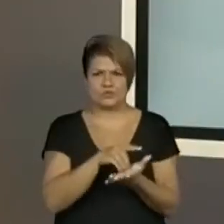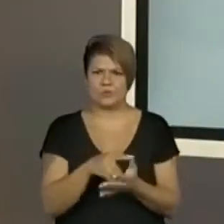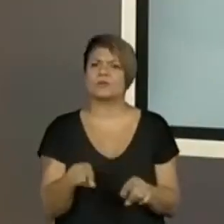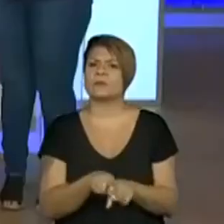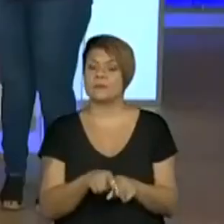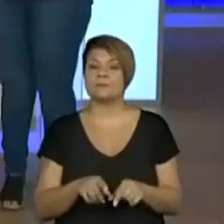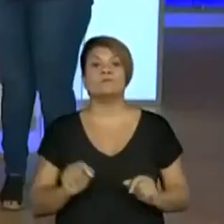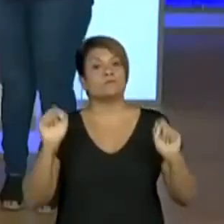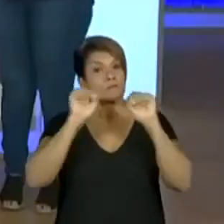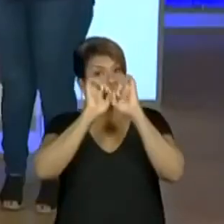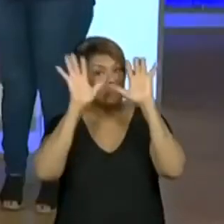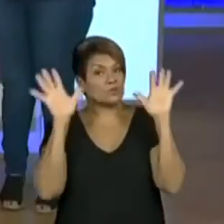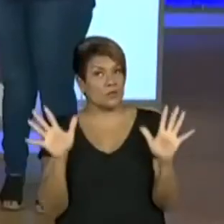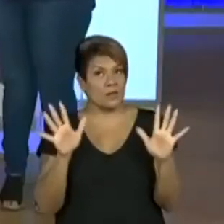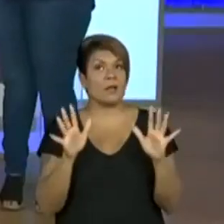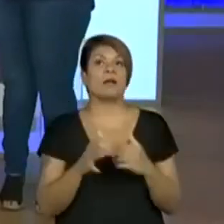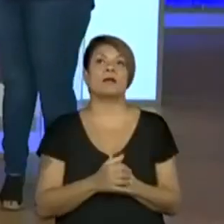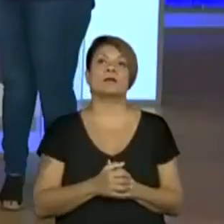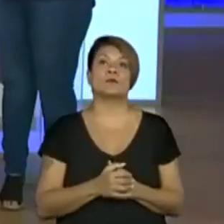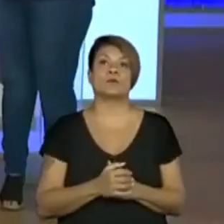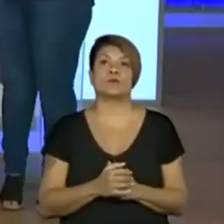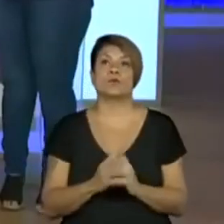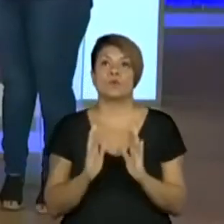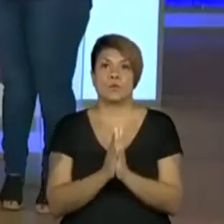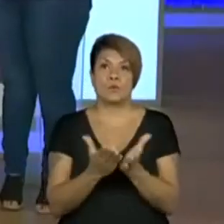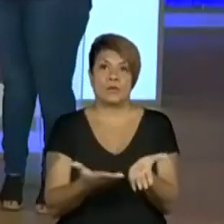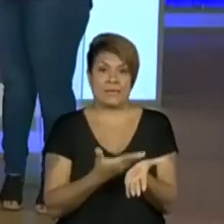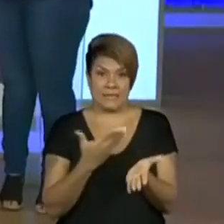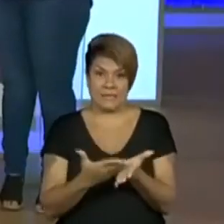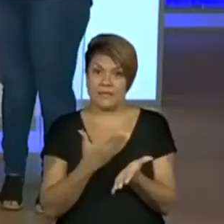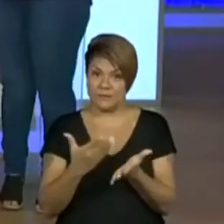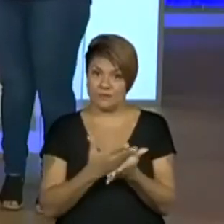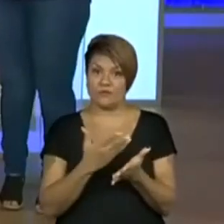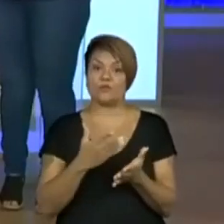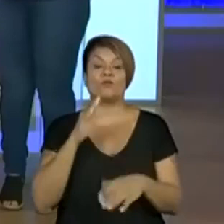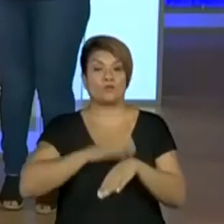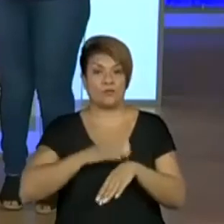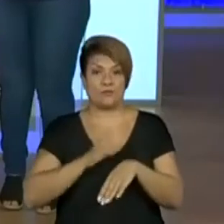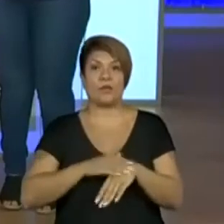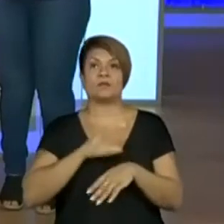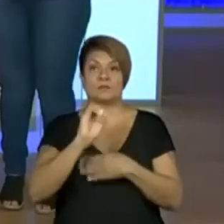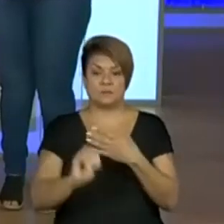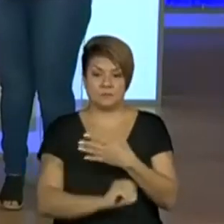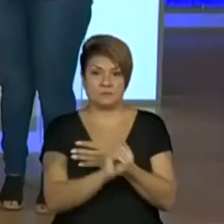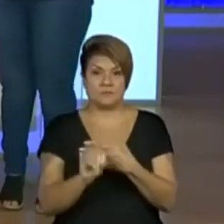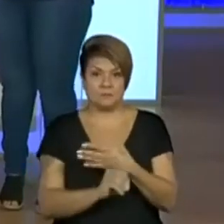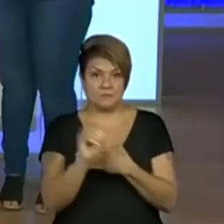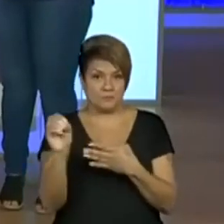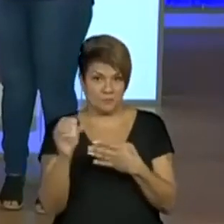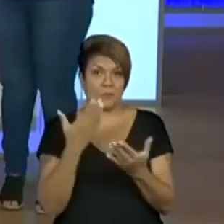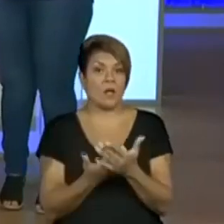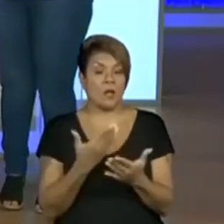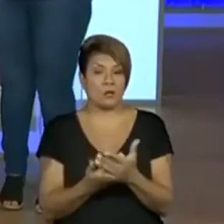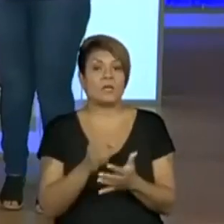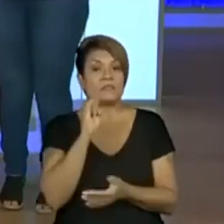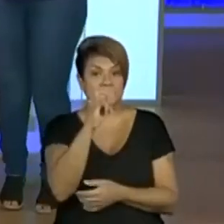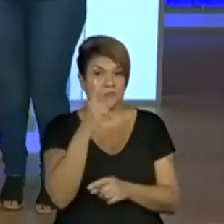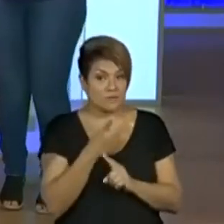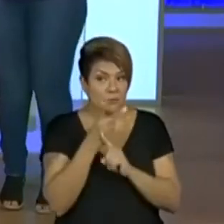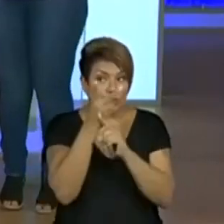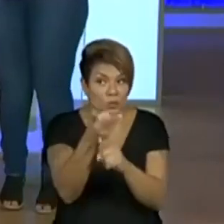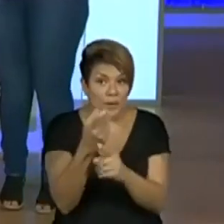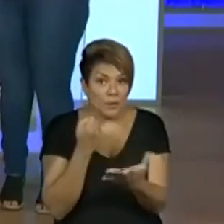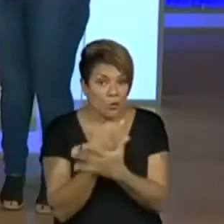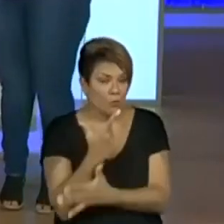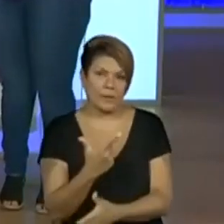bem claro, né, professora, que esse livro foi produzido para aula do Centro de Mídias, que se forem procurar, né, para comprar, no momento